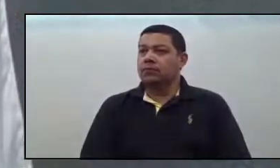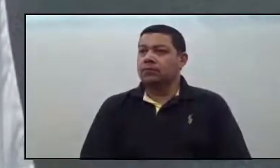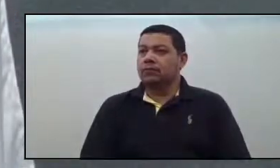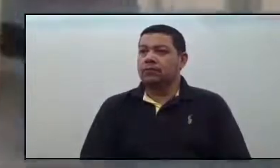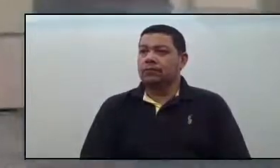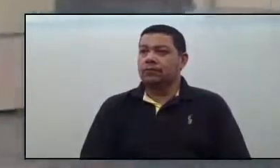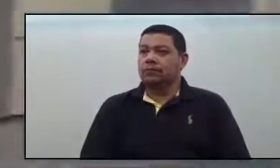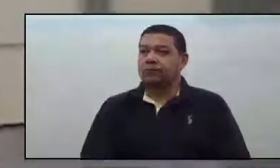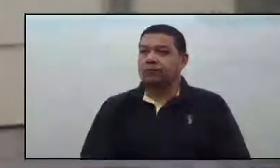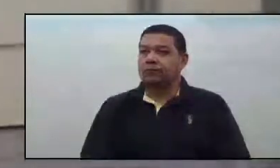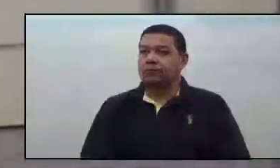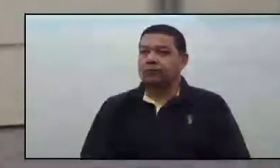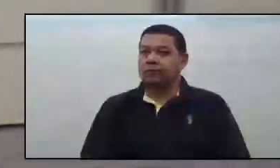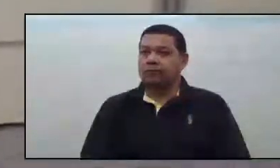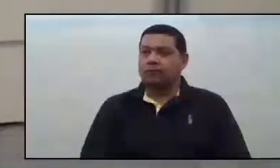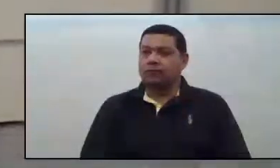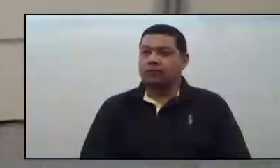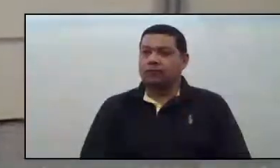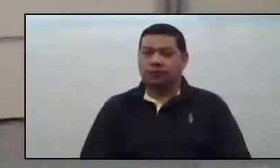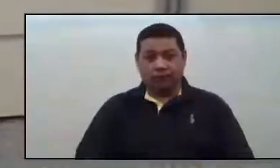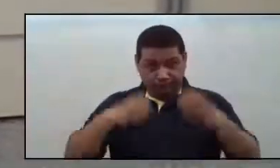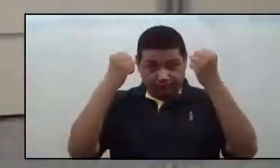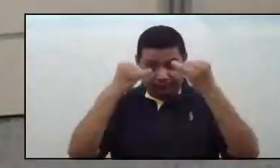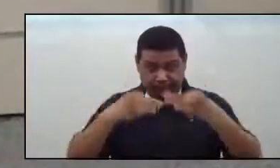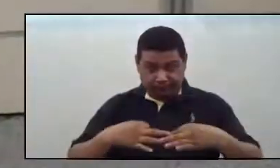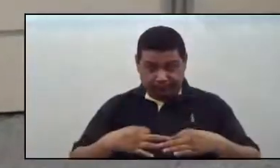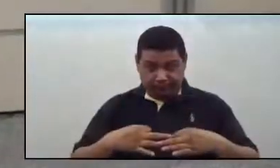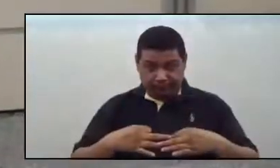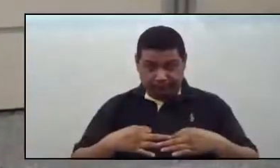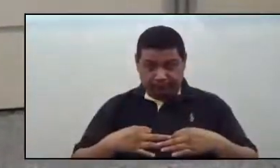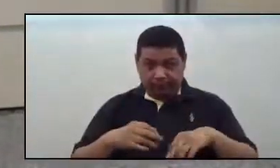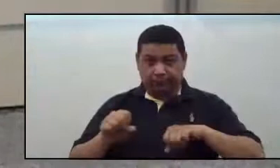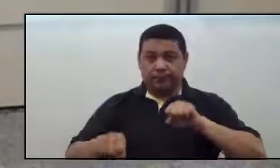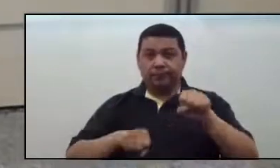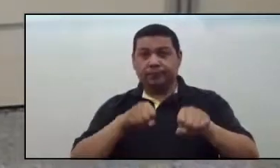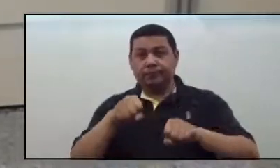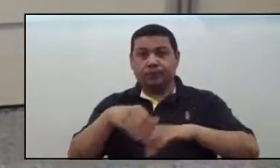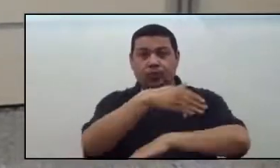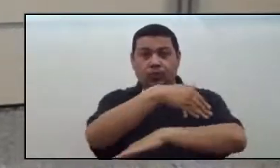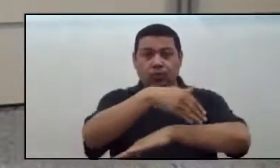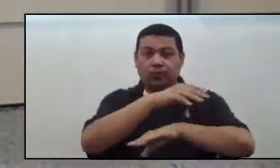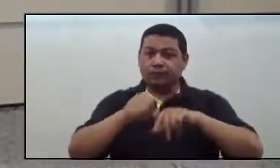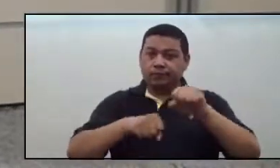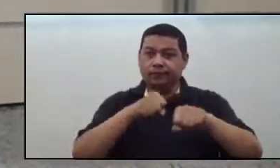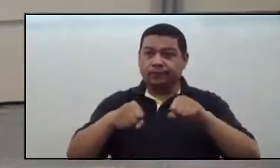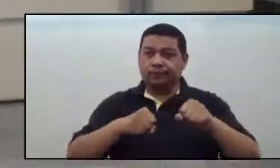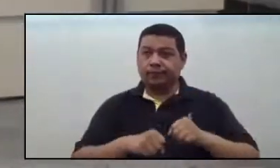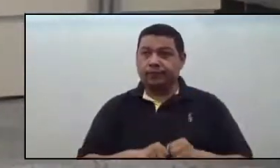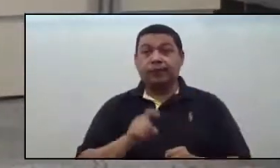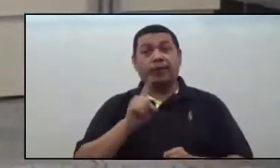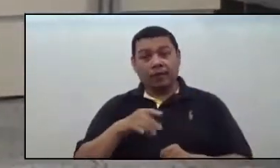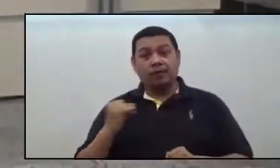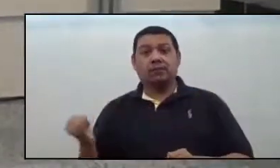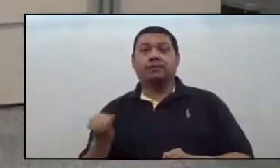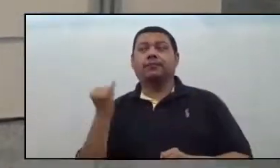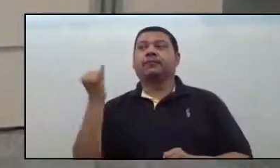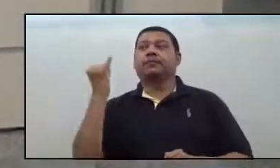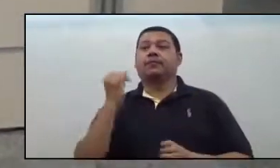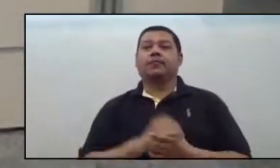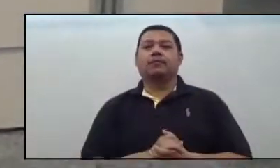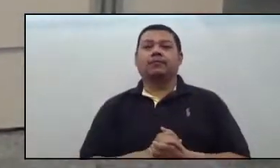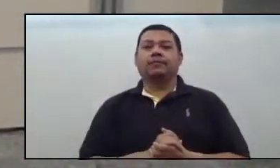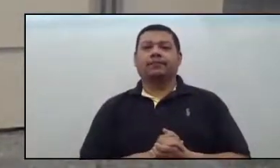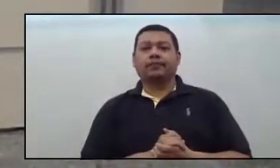dessa a construção dessa ciclovia, é de grande valia esse pedido